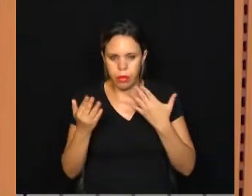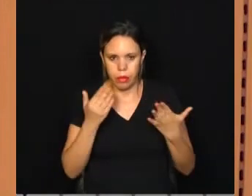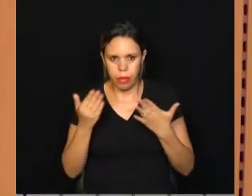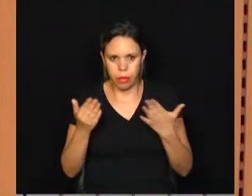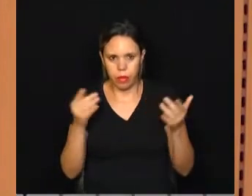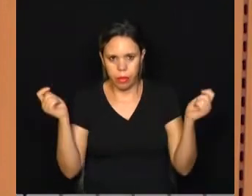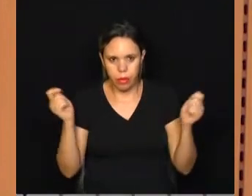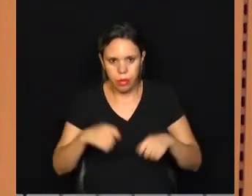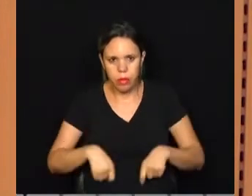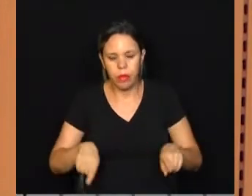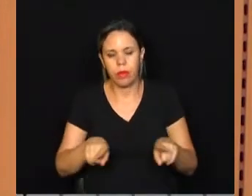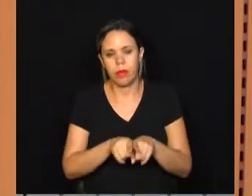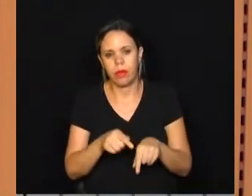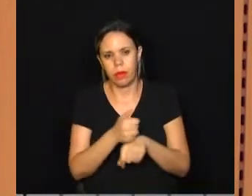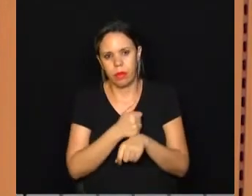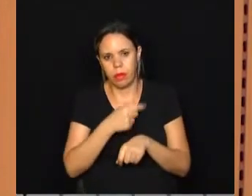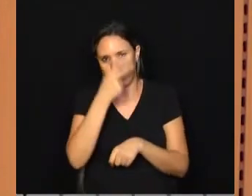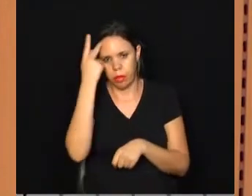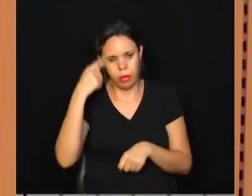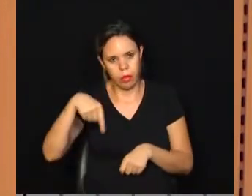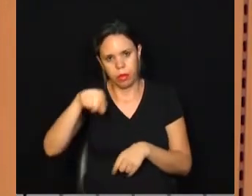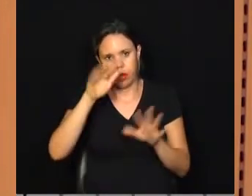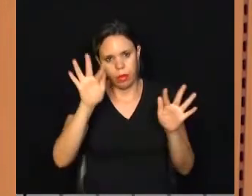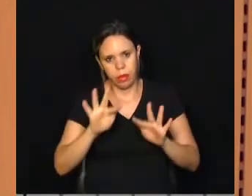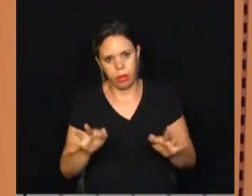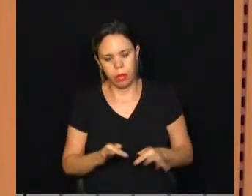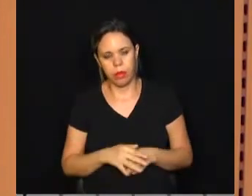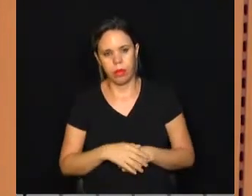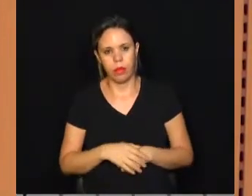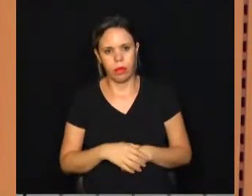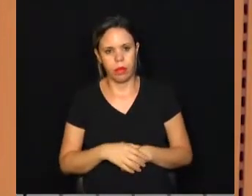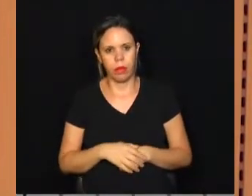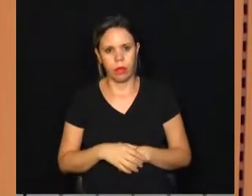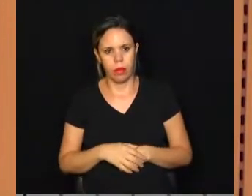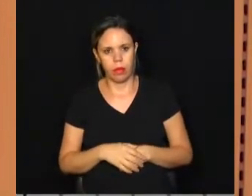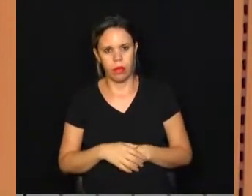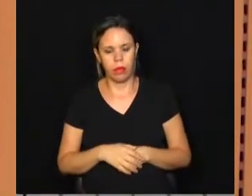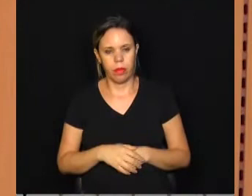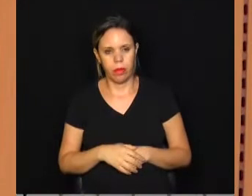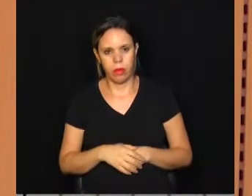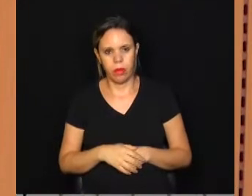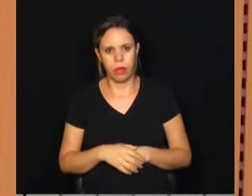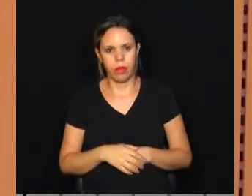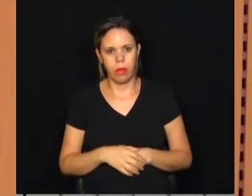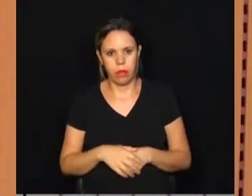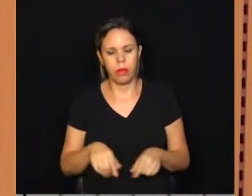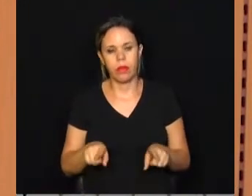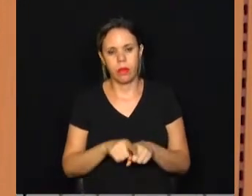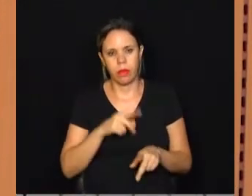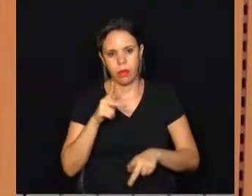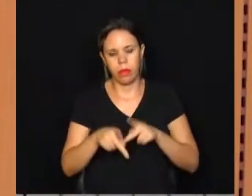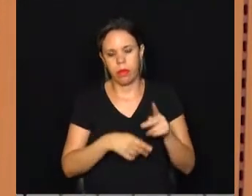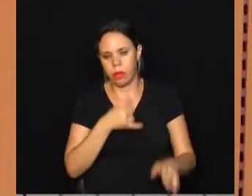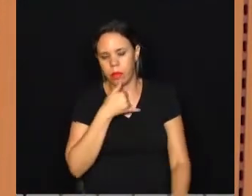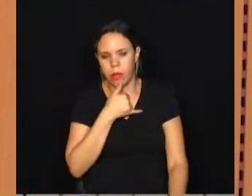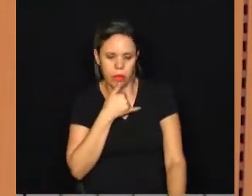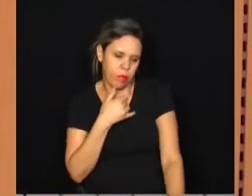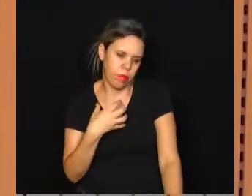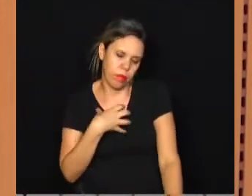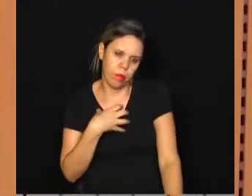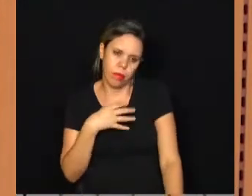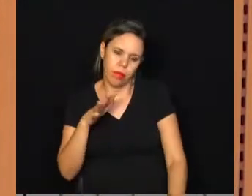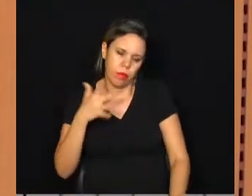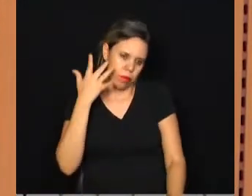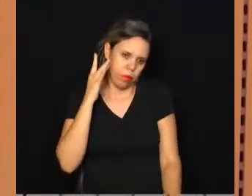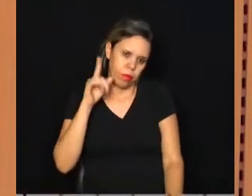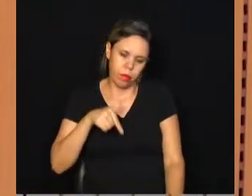potências, né, que deixam as pessoas felizes e daquelas que deixam as pessoas tristes, né? Eu acho que